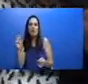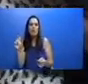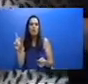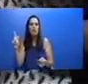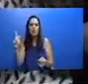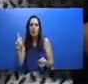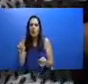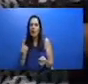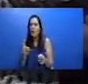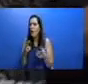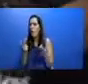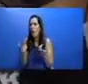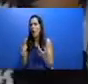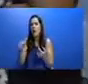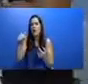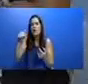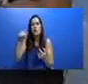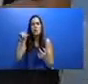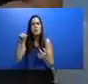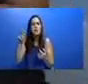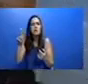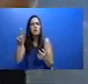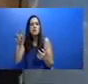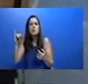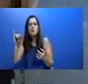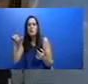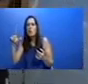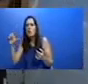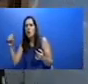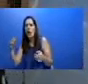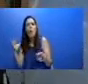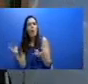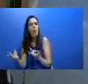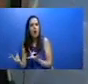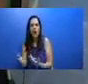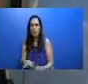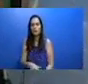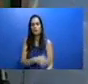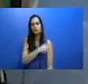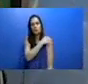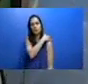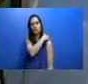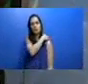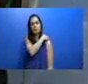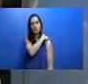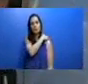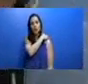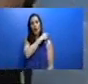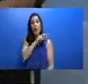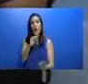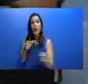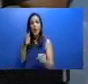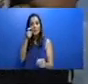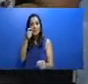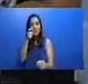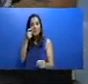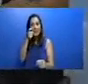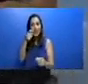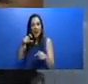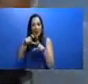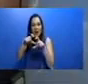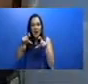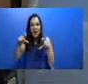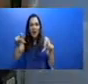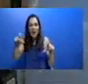Agora, ainda na 232, atividade 2. 1. Observe a embalagem de bolachas